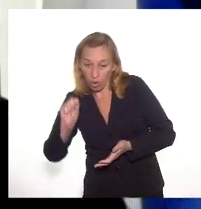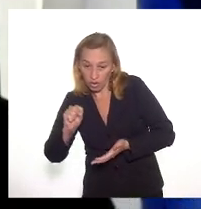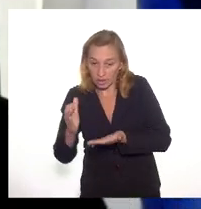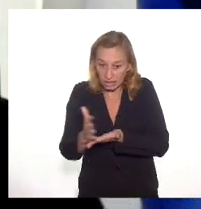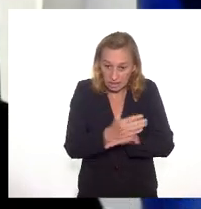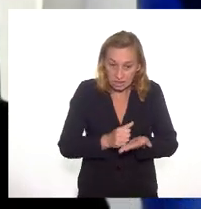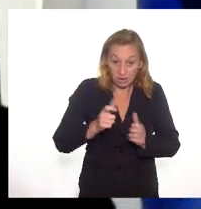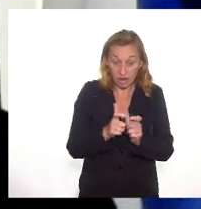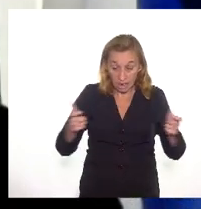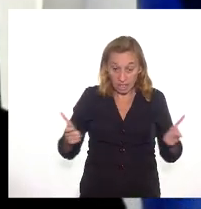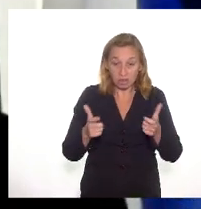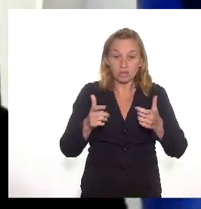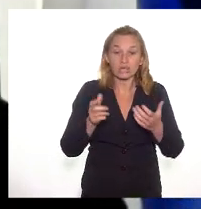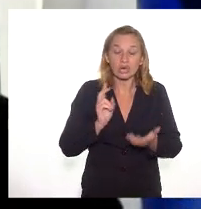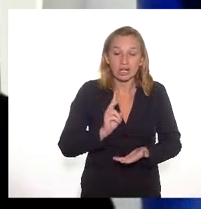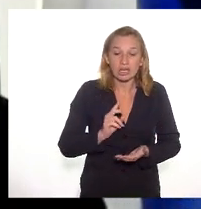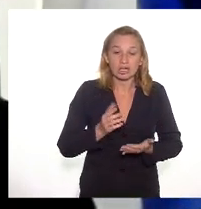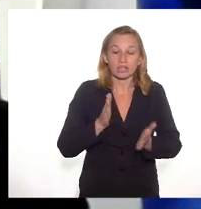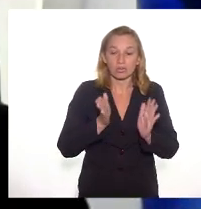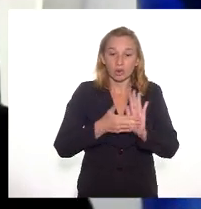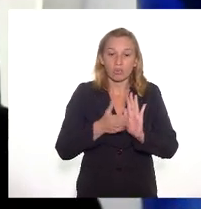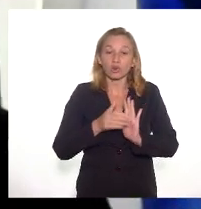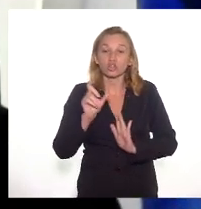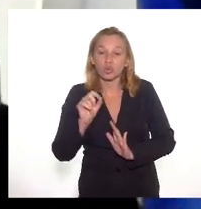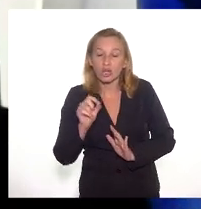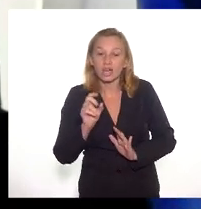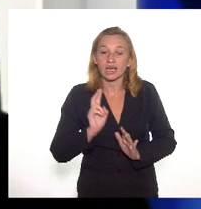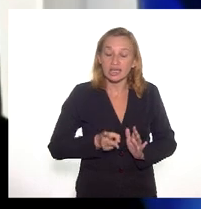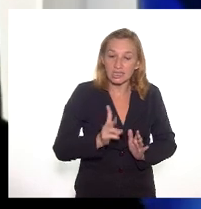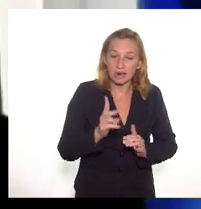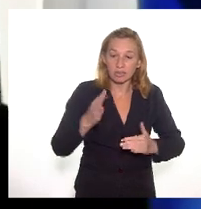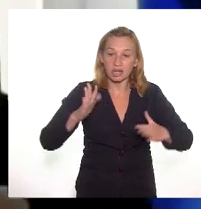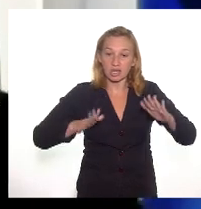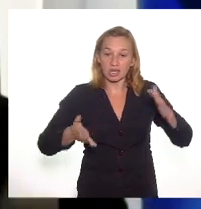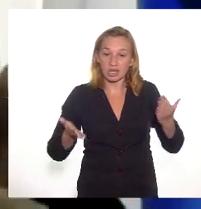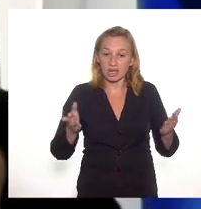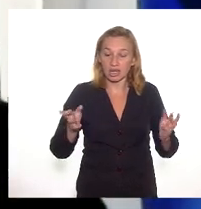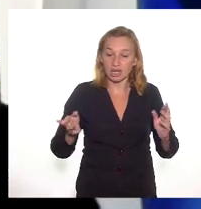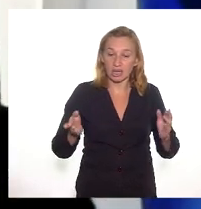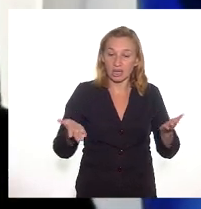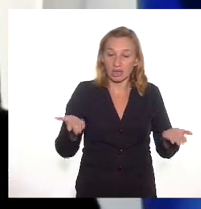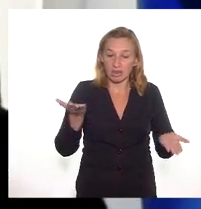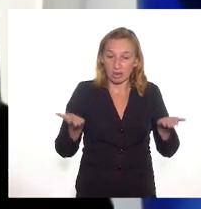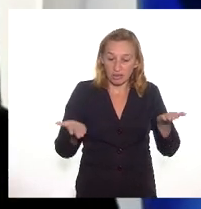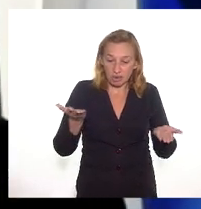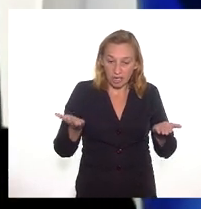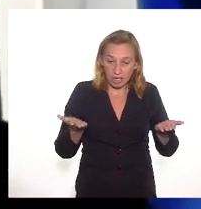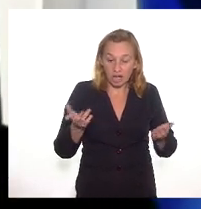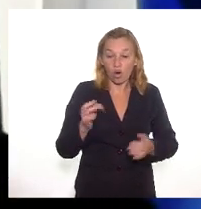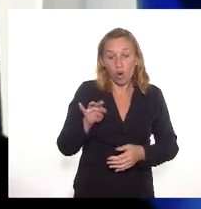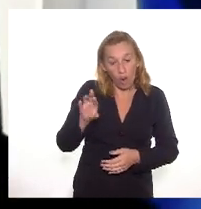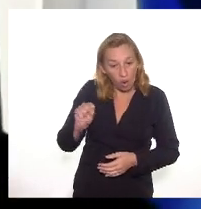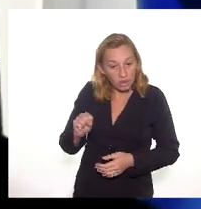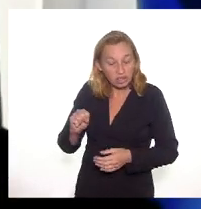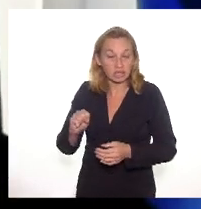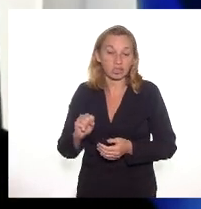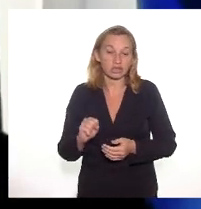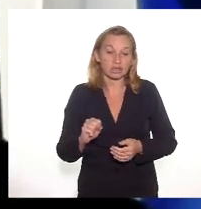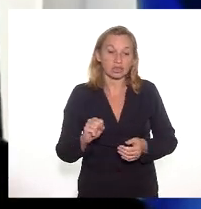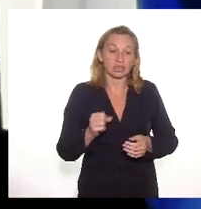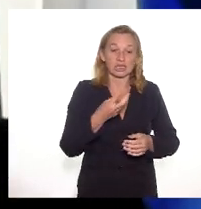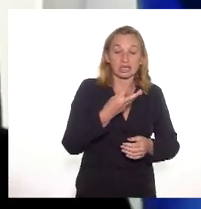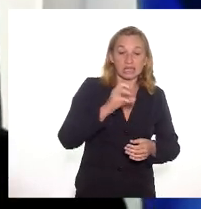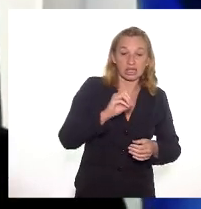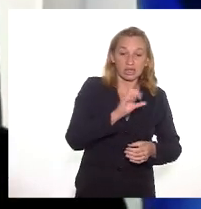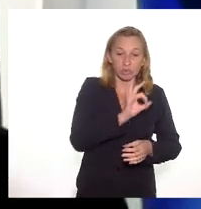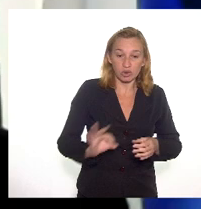estou propondo? Sempre que variar positivamente a arrecadação em relação ao ano anterior, de royalties de participação, da variação,